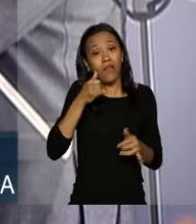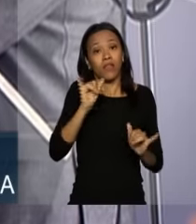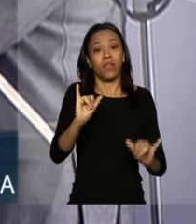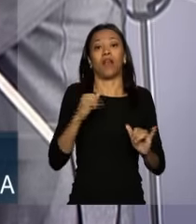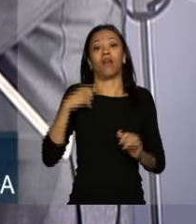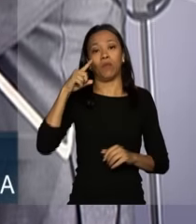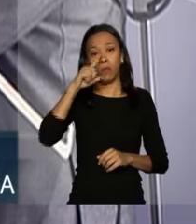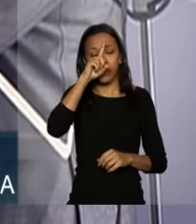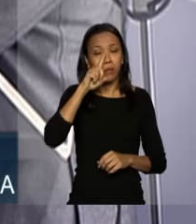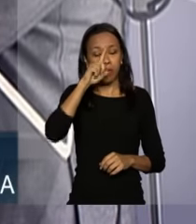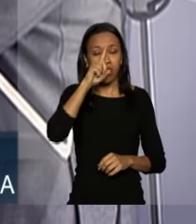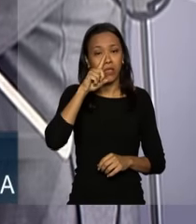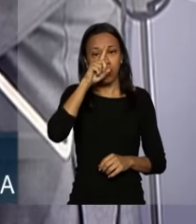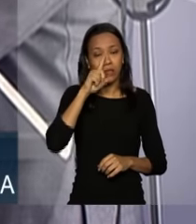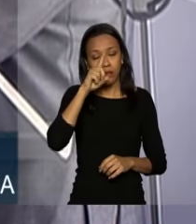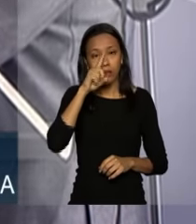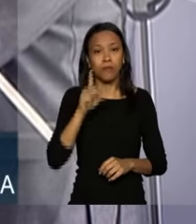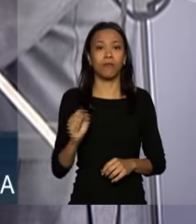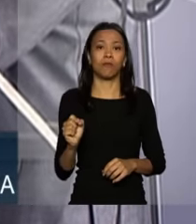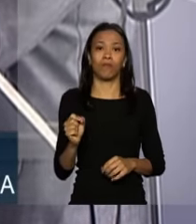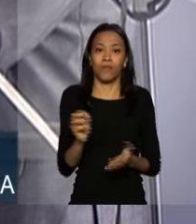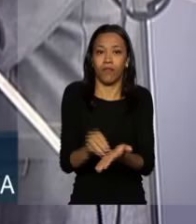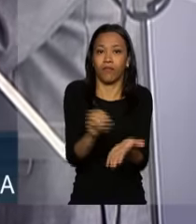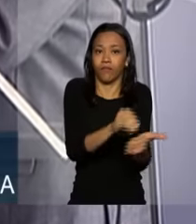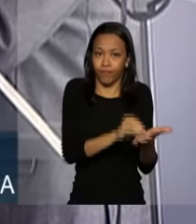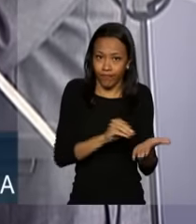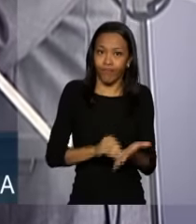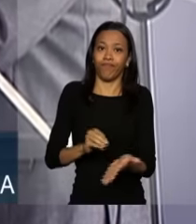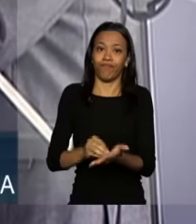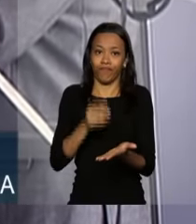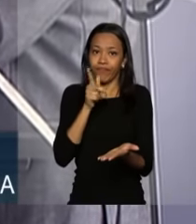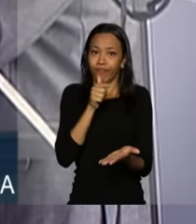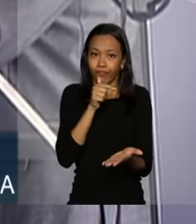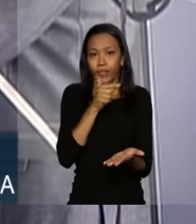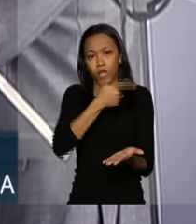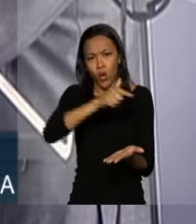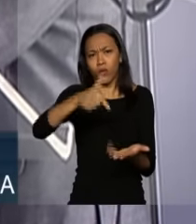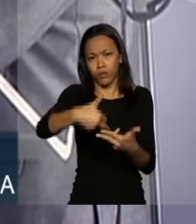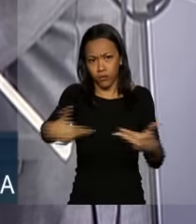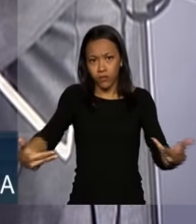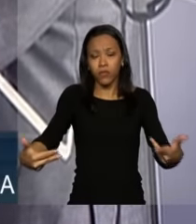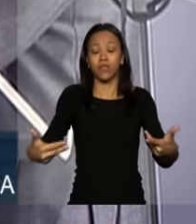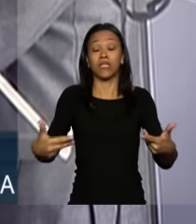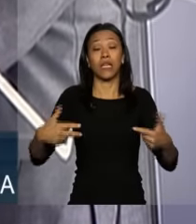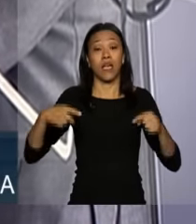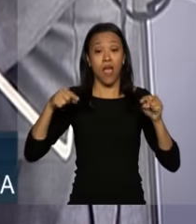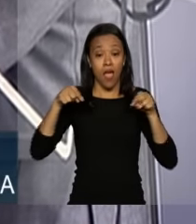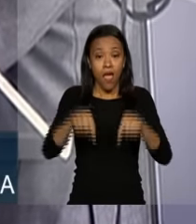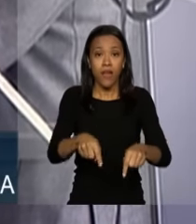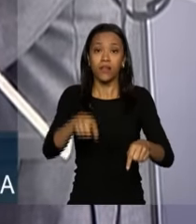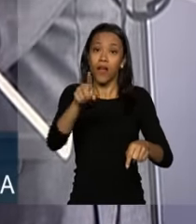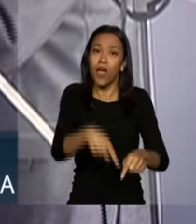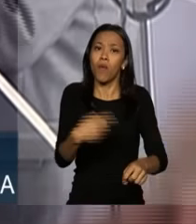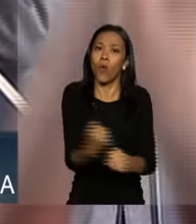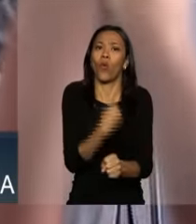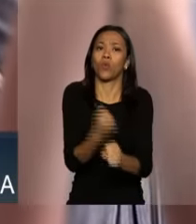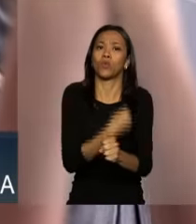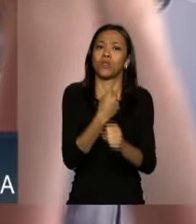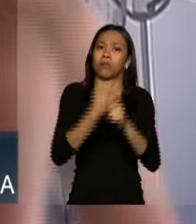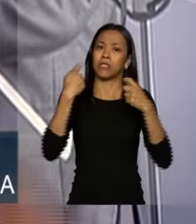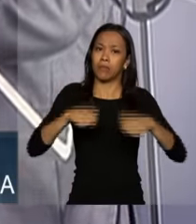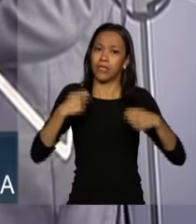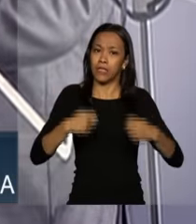uma catástrofe de proporções inimagináveis. Essa é uma obra que exige